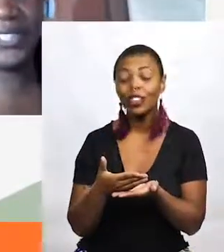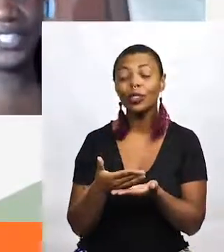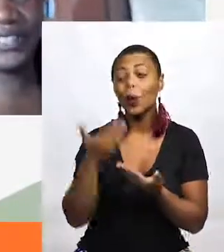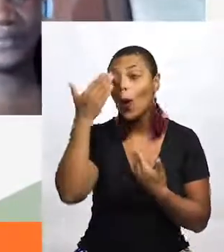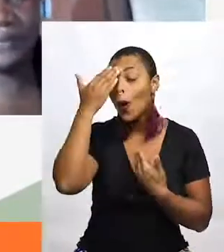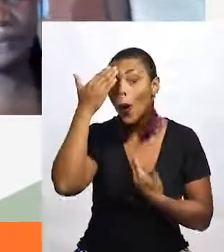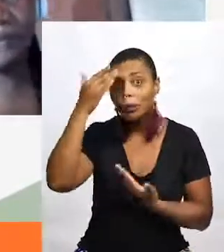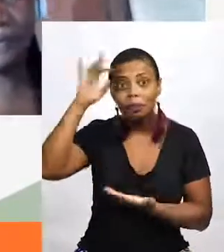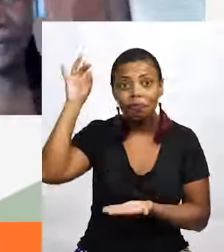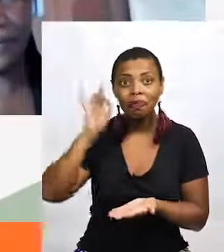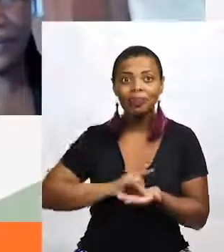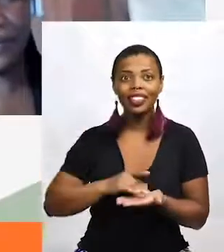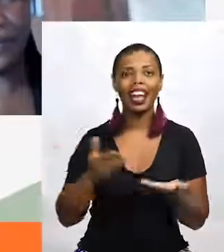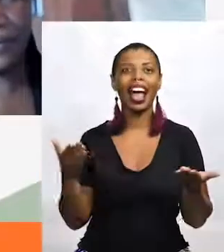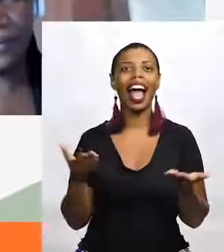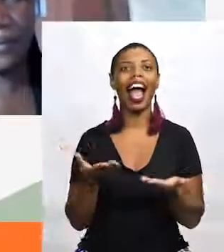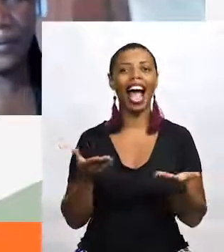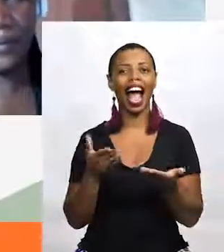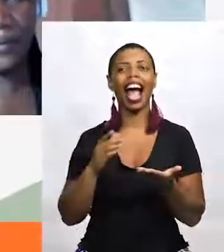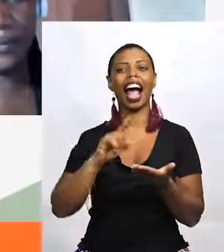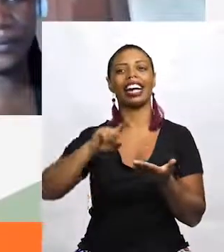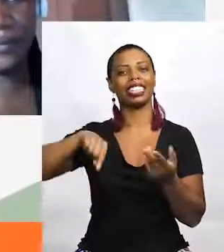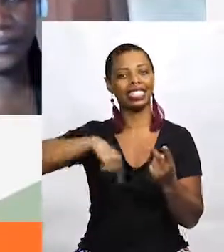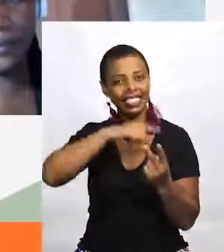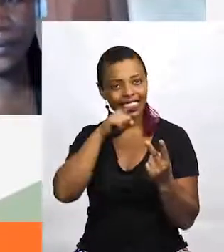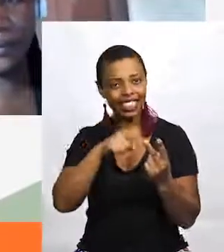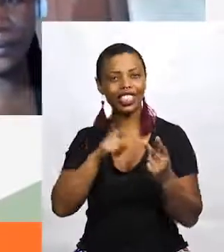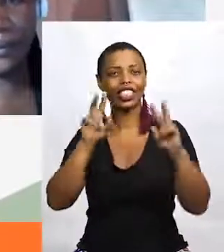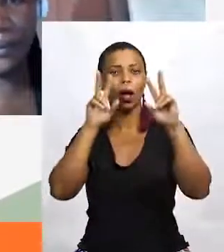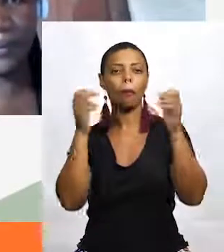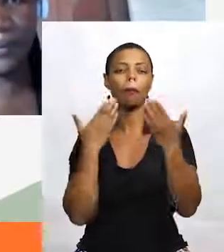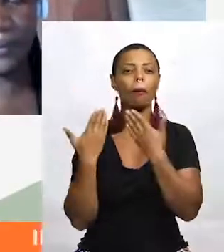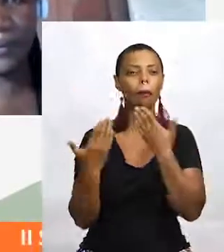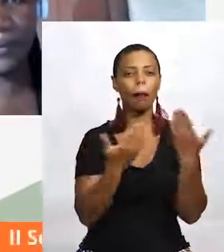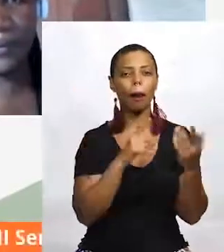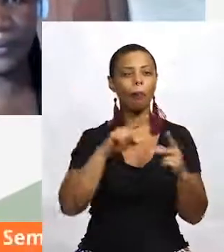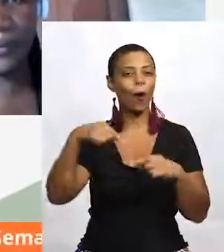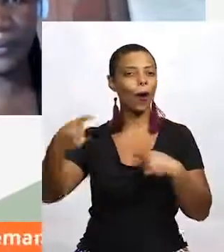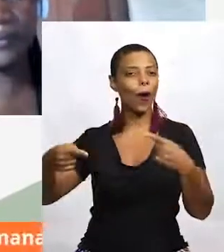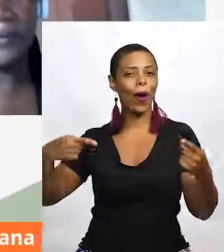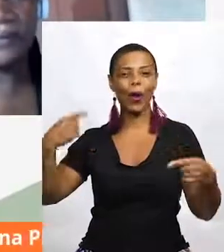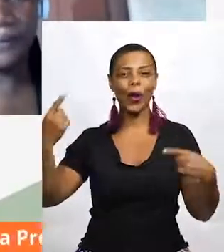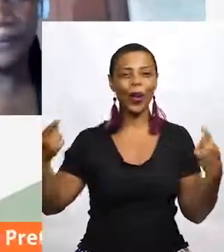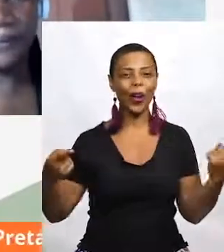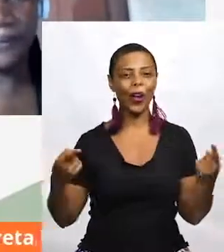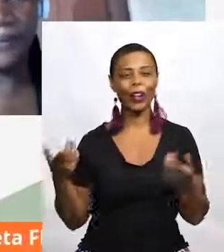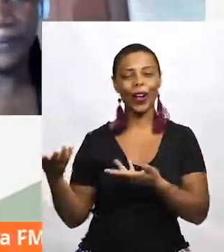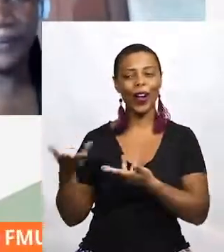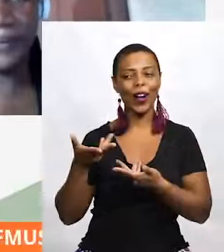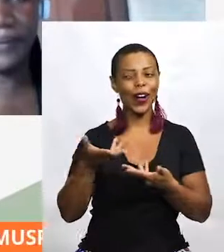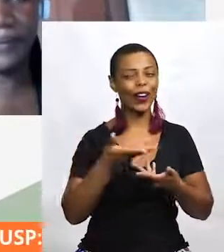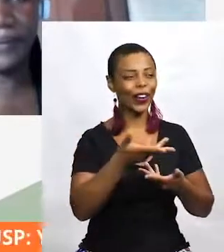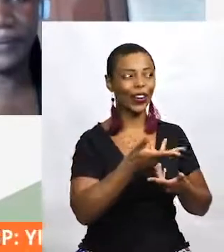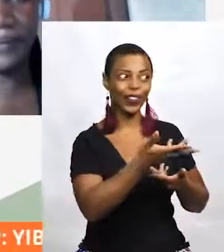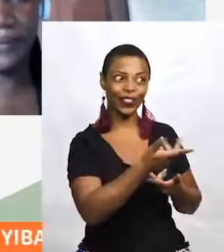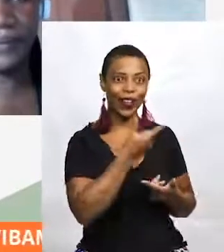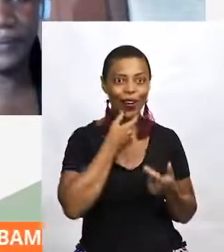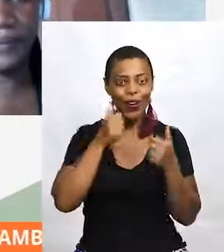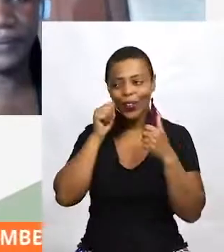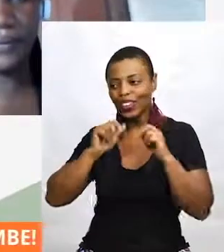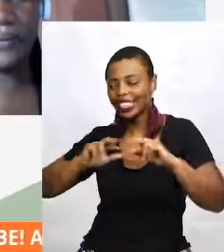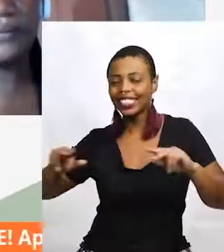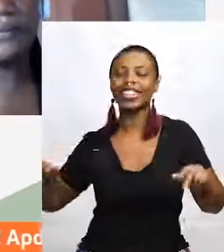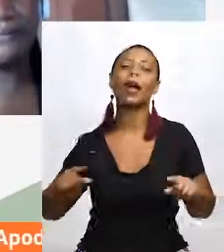que agradeço. A gente vai para a nova rodada agora de conversa com os próximos convidados e convidadas. Mas